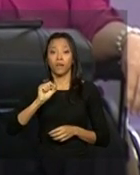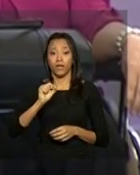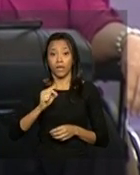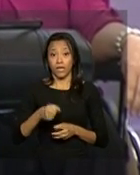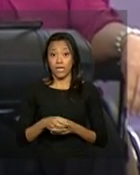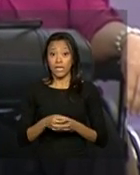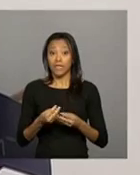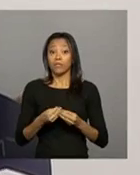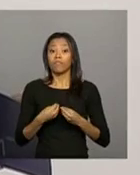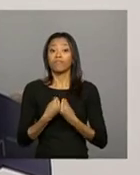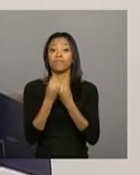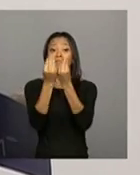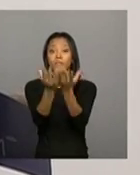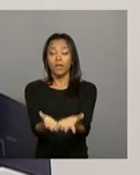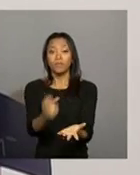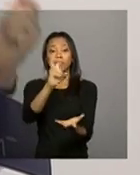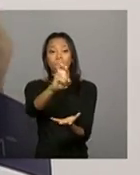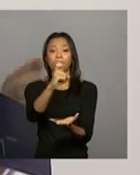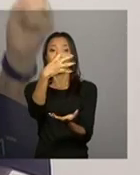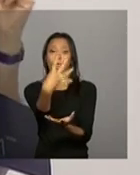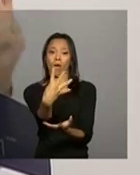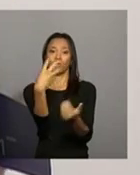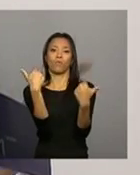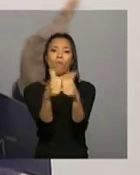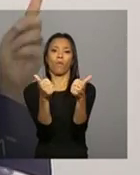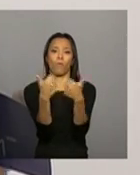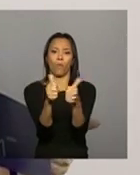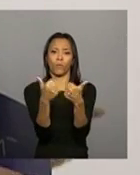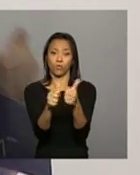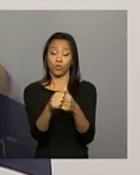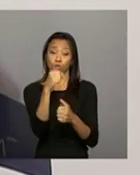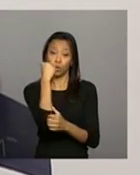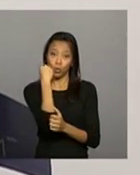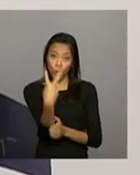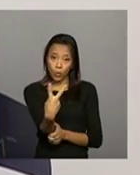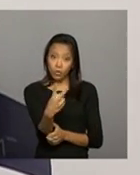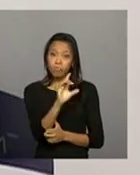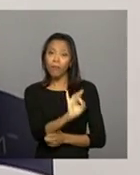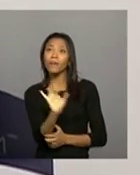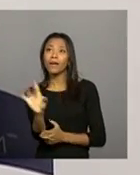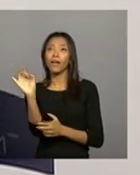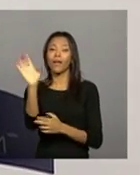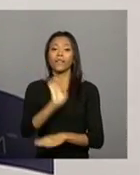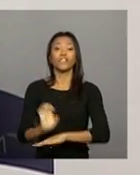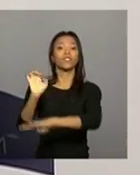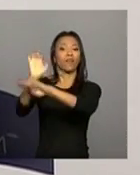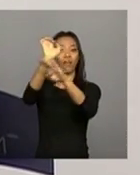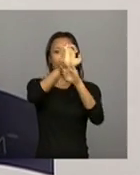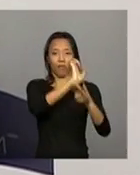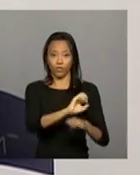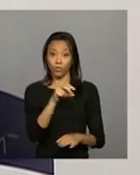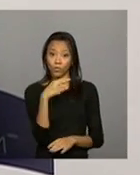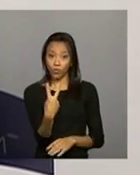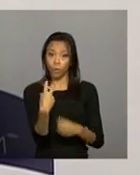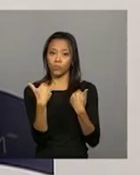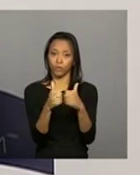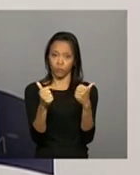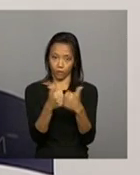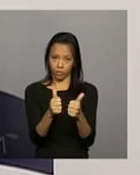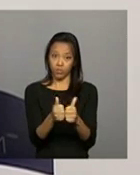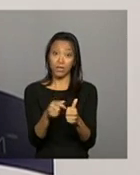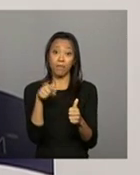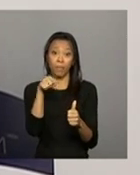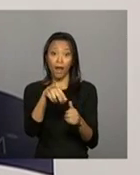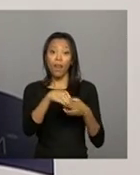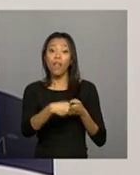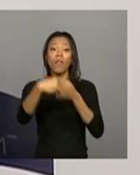54 ônibus, 2 para cada estado, para levar esse serviço, esse